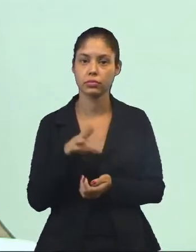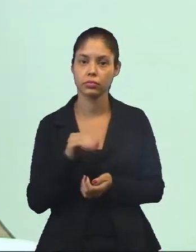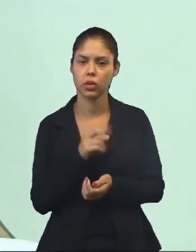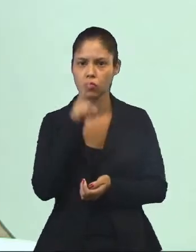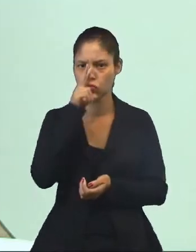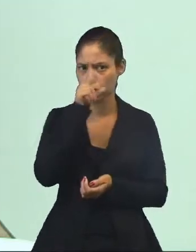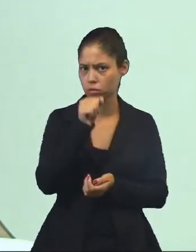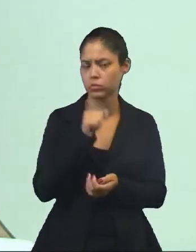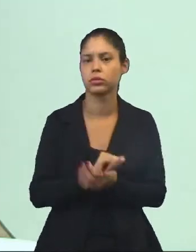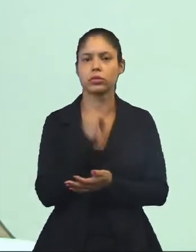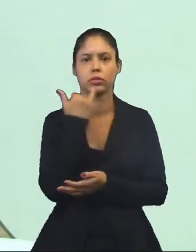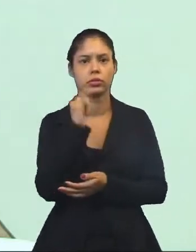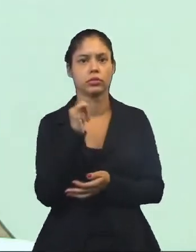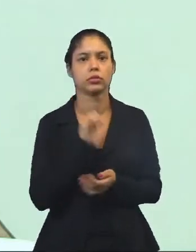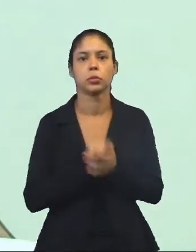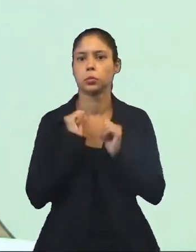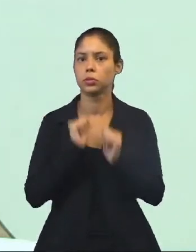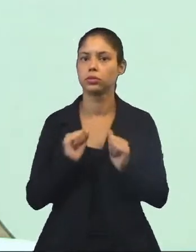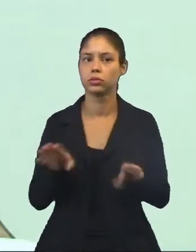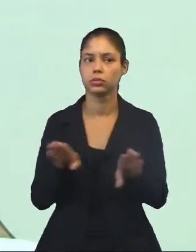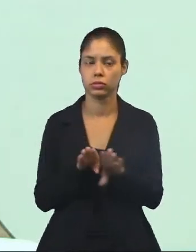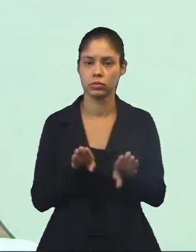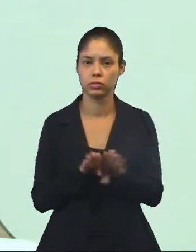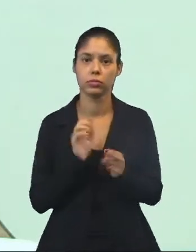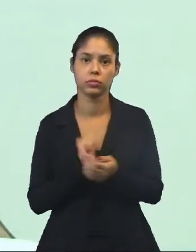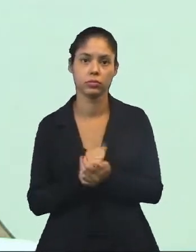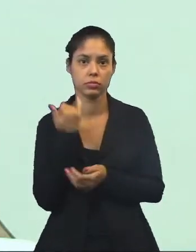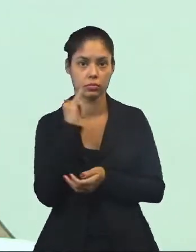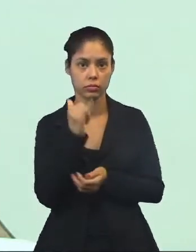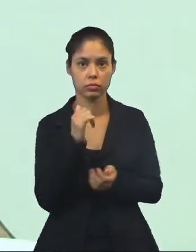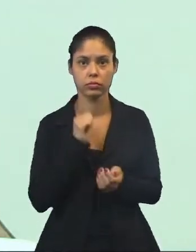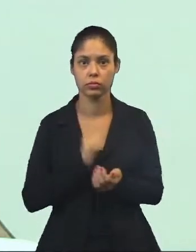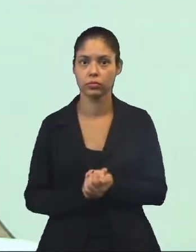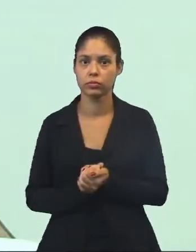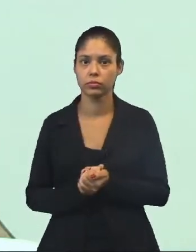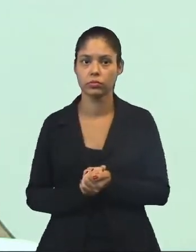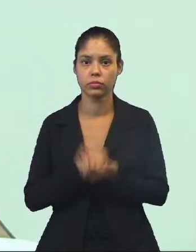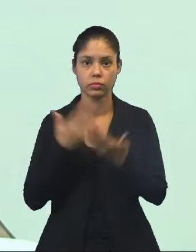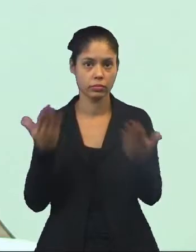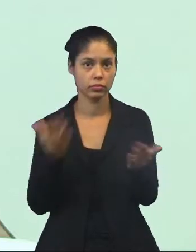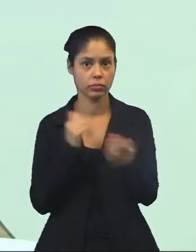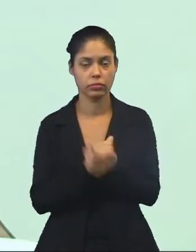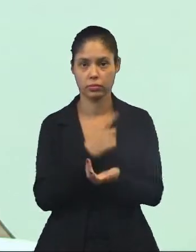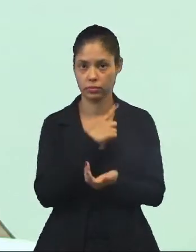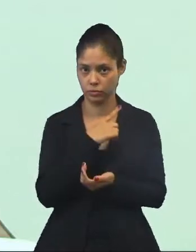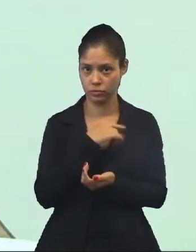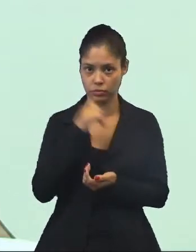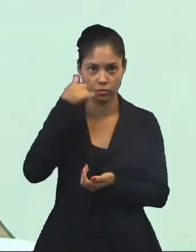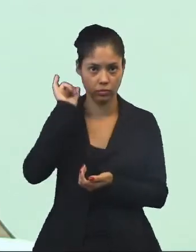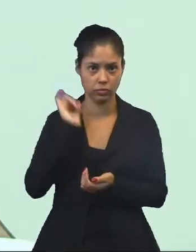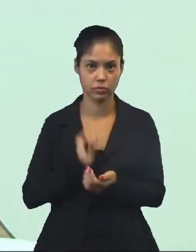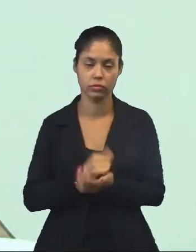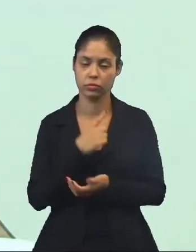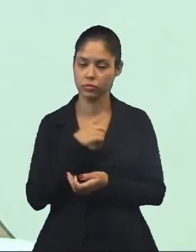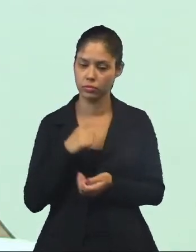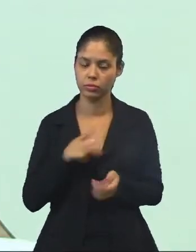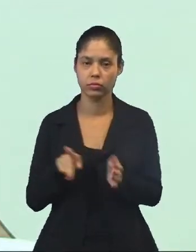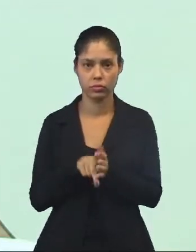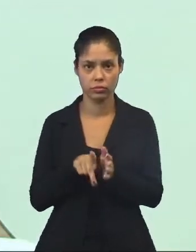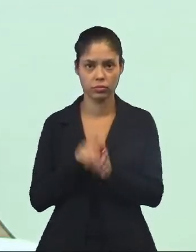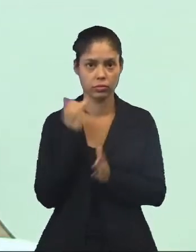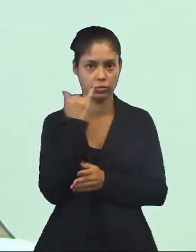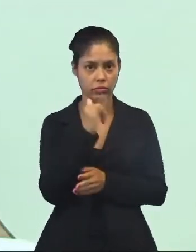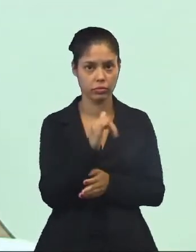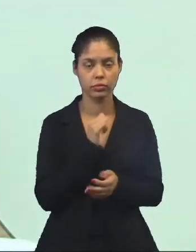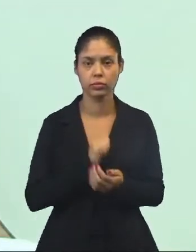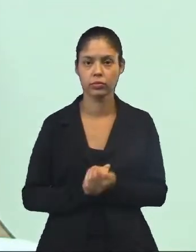ter energia e poder a gente também nos alimentar. Então, o gado, por sua vez, ele obtém a sua energia